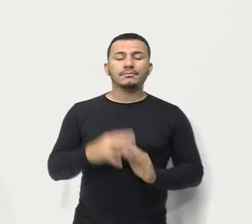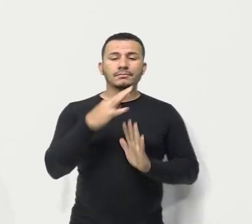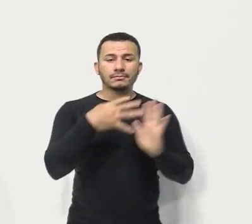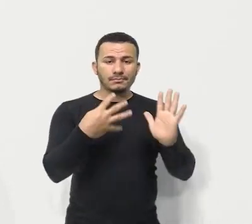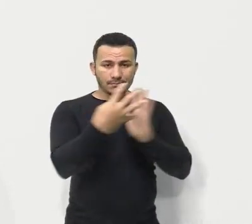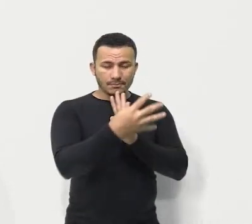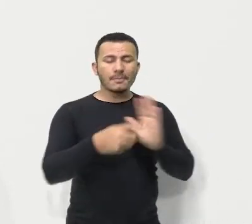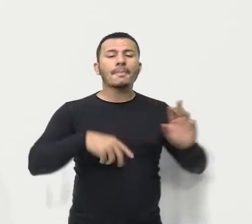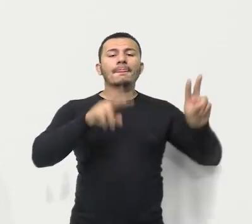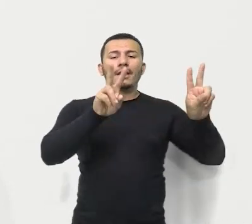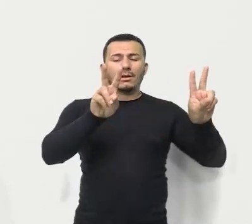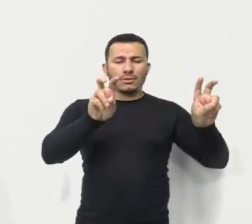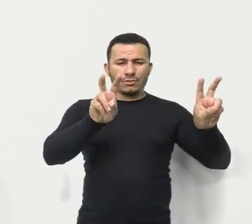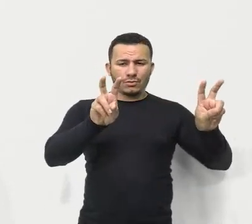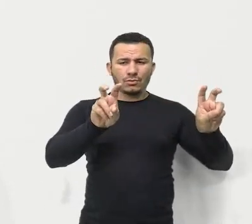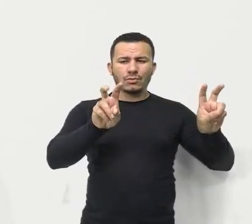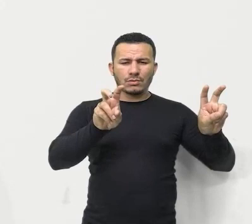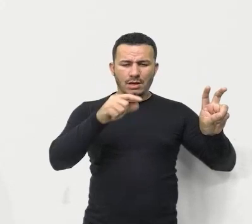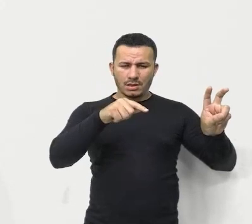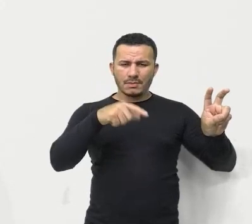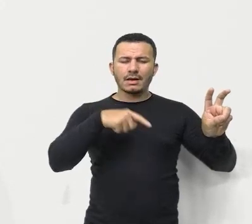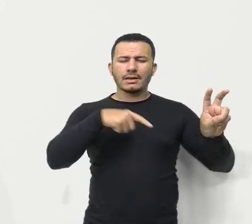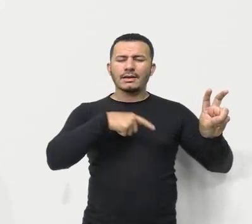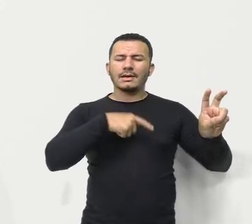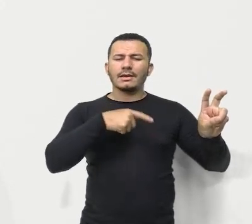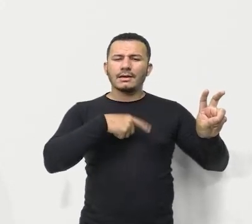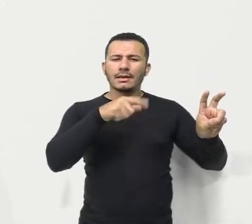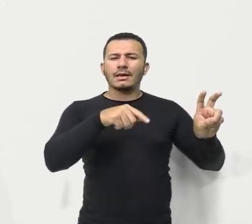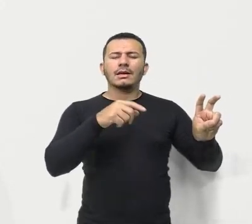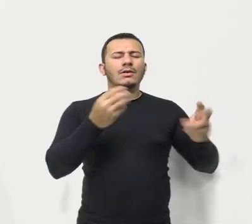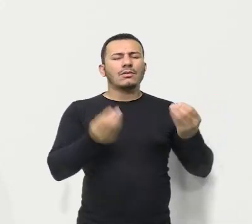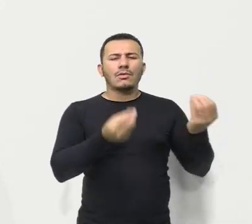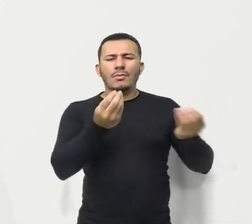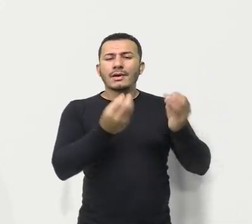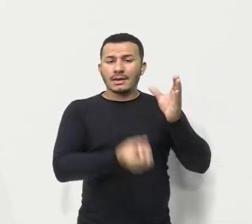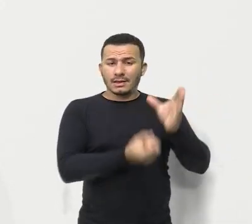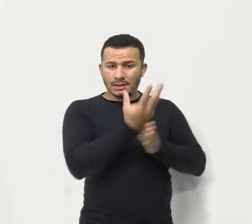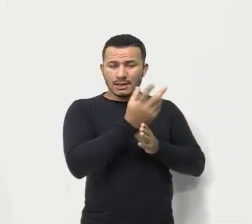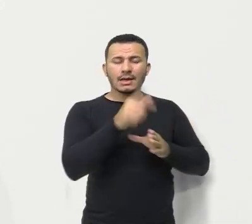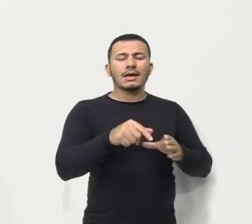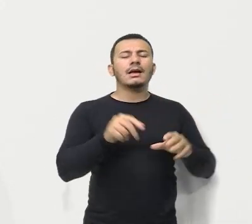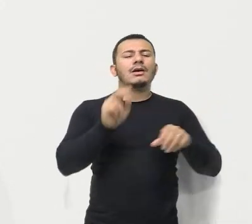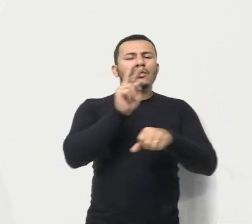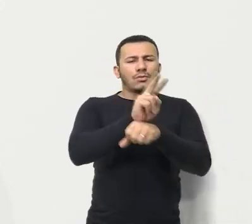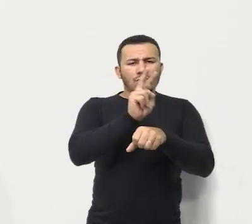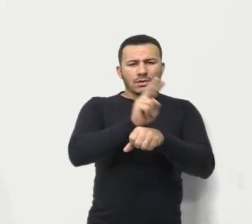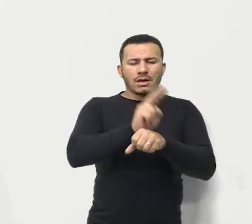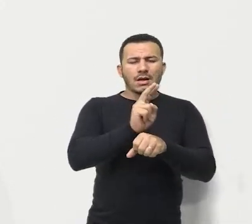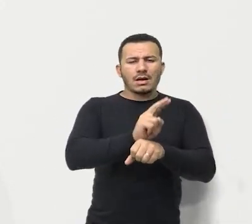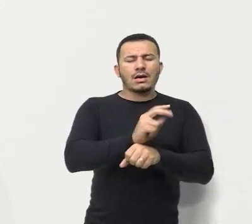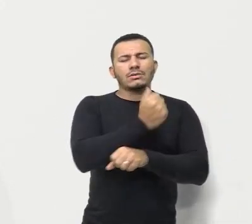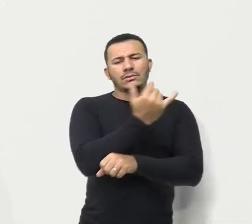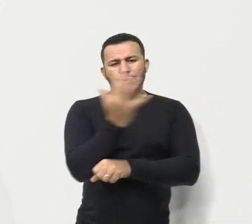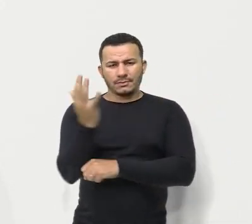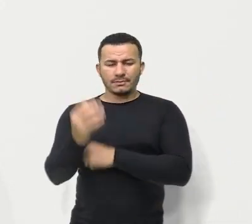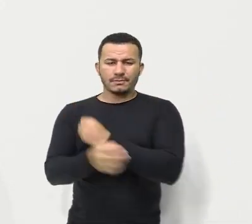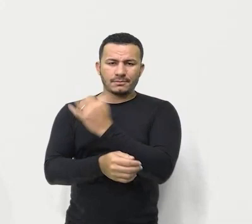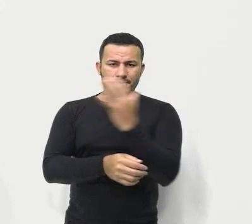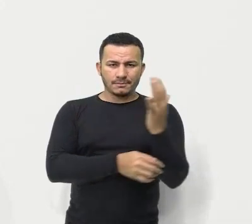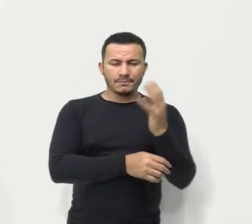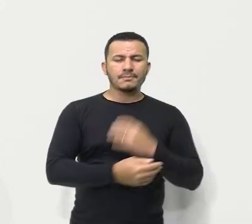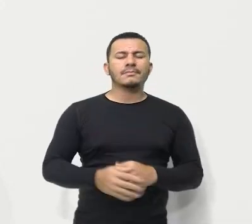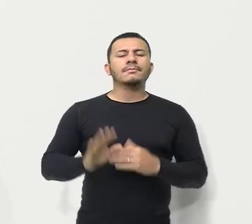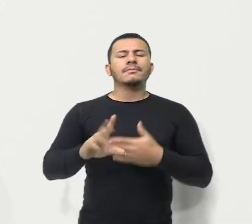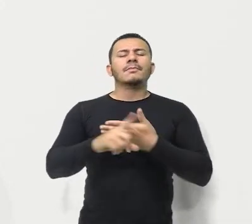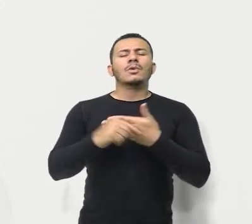temática abordada, a temática a partir do qual ele nasce, é justamente a preservação do meio ambiente. Quem foi o